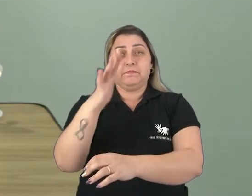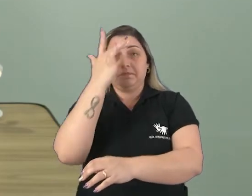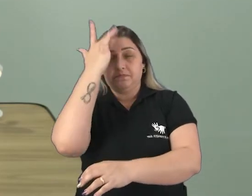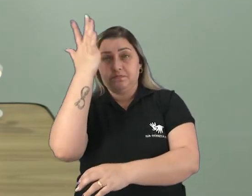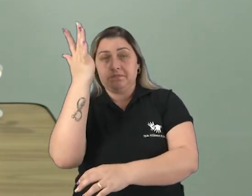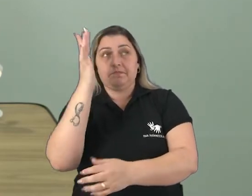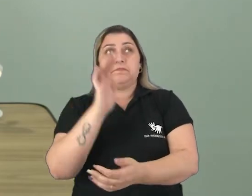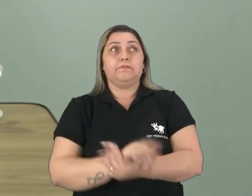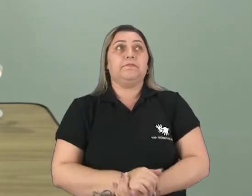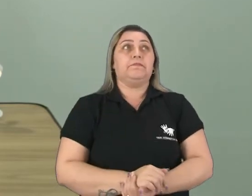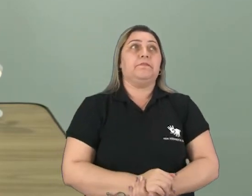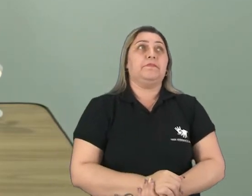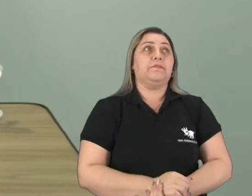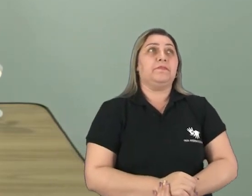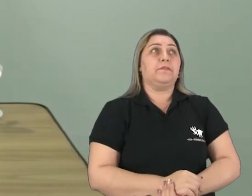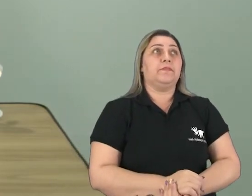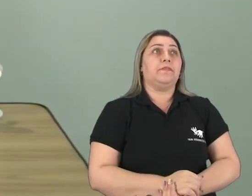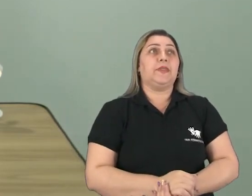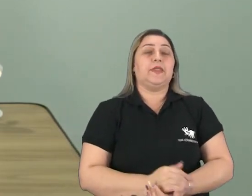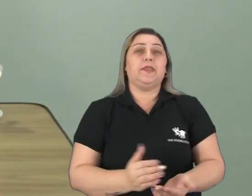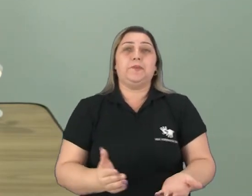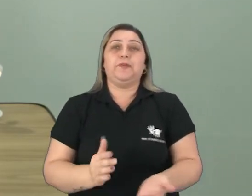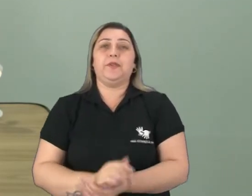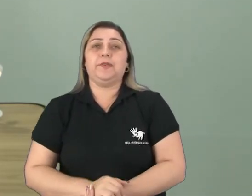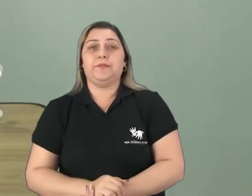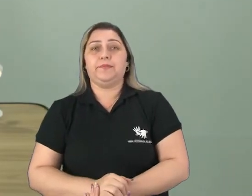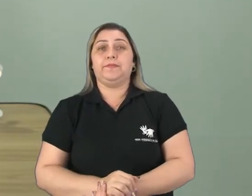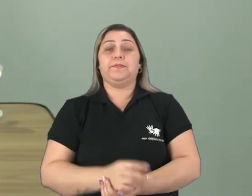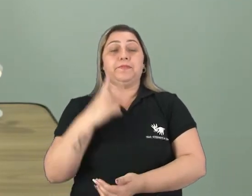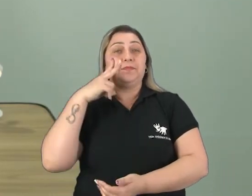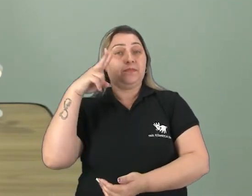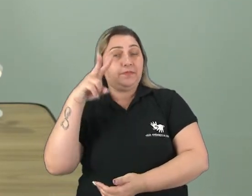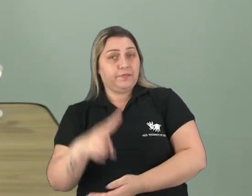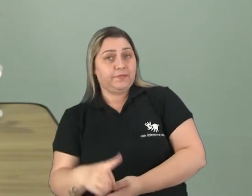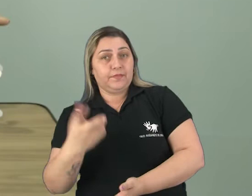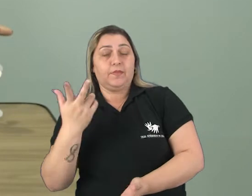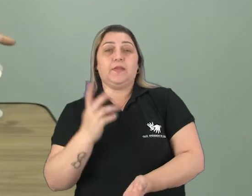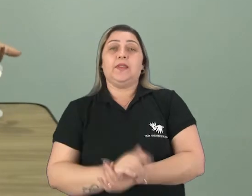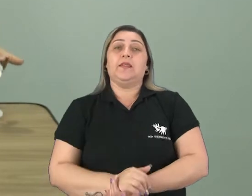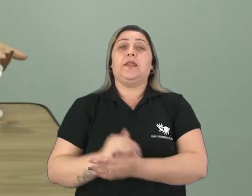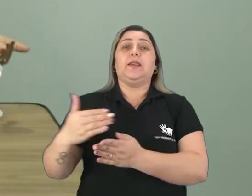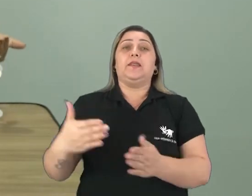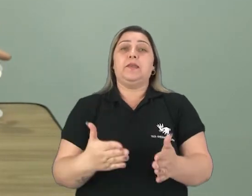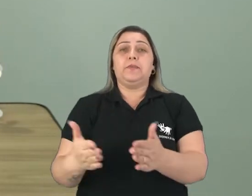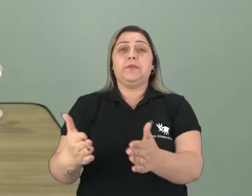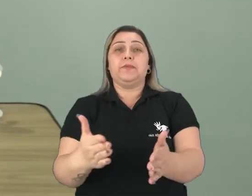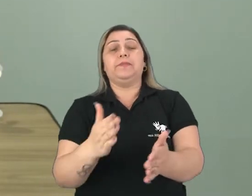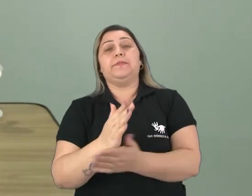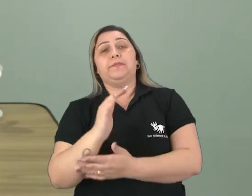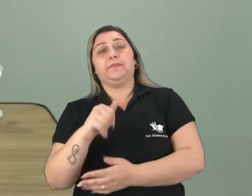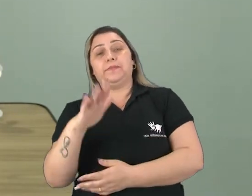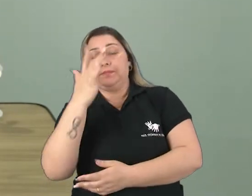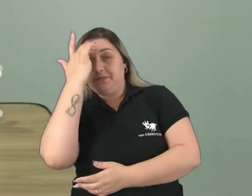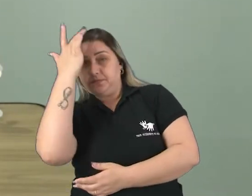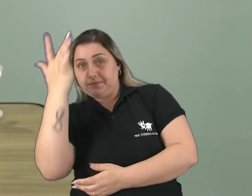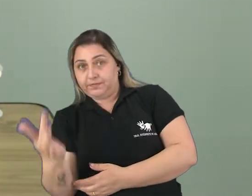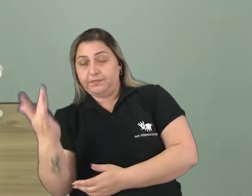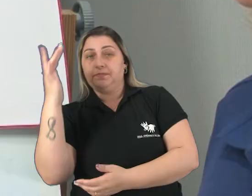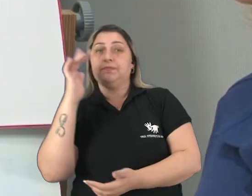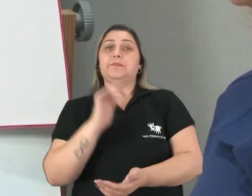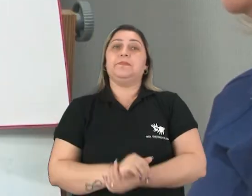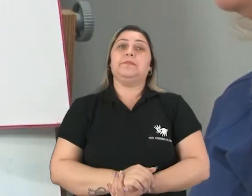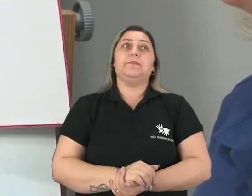fácil. Vamos observar mais uma vez, então, qual seria o caminho mais fácil para que possamos